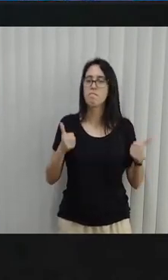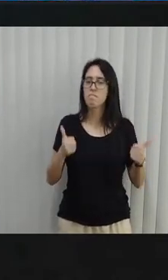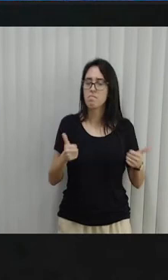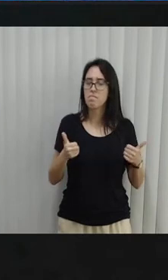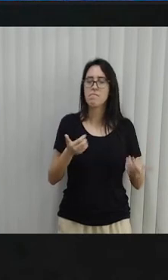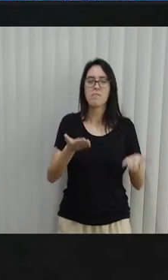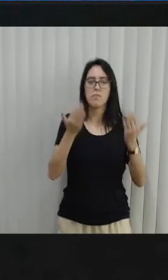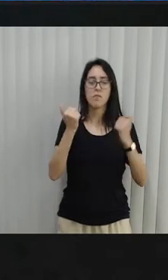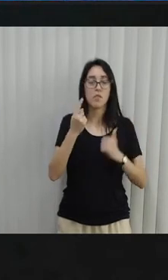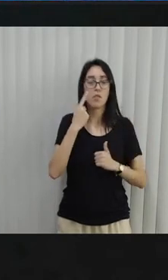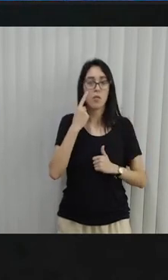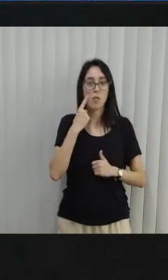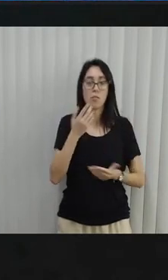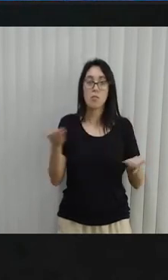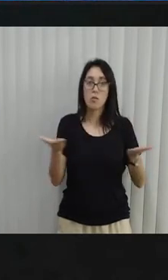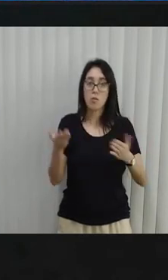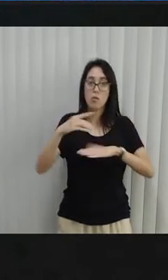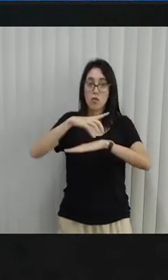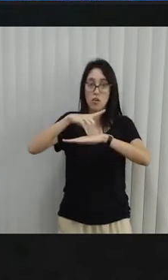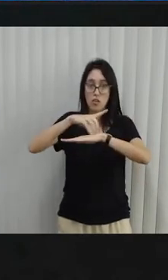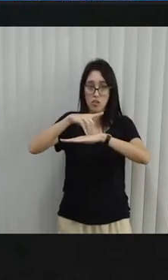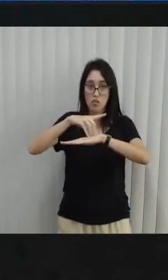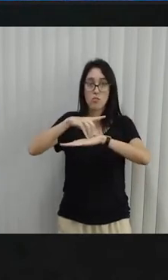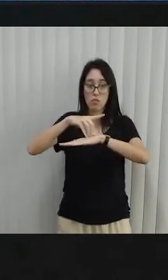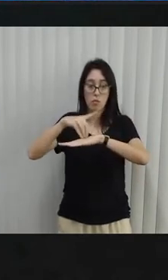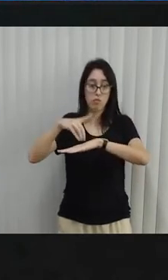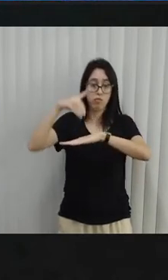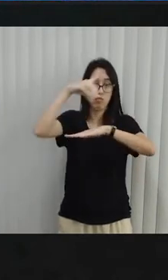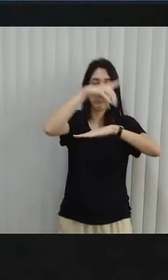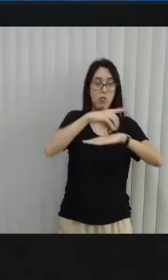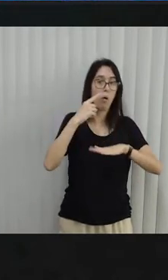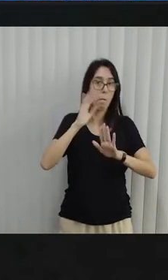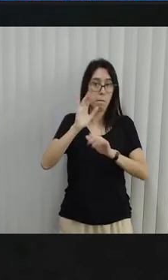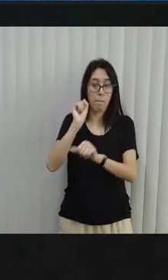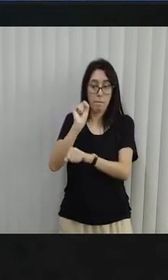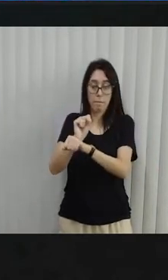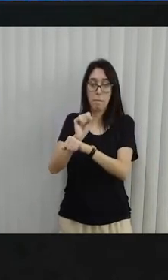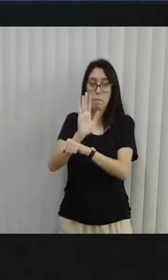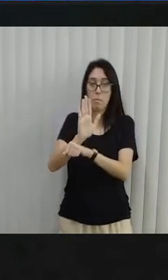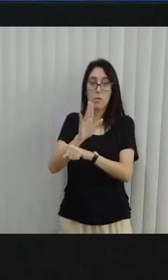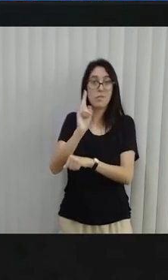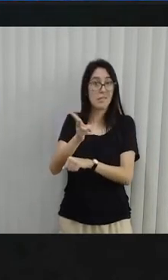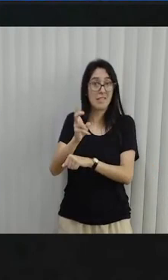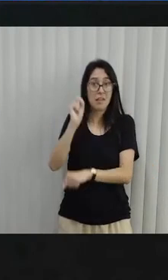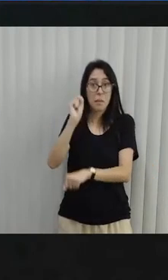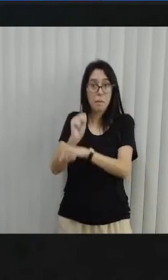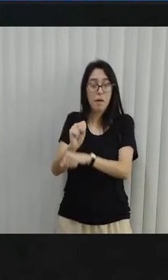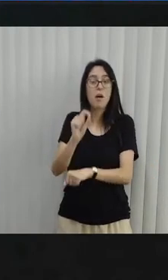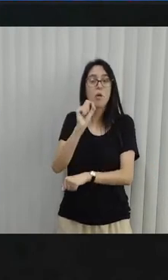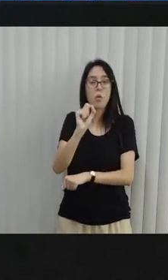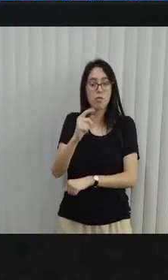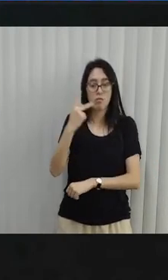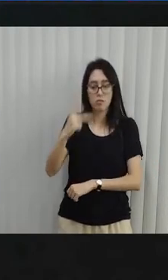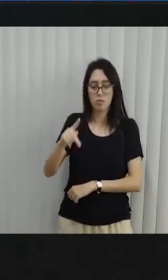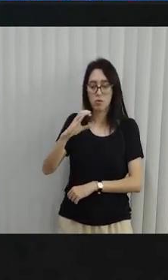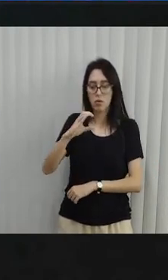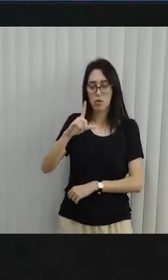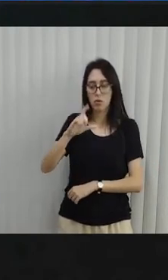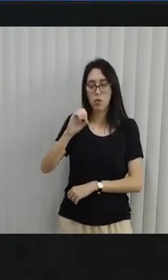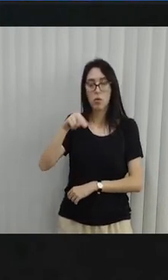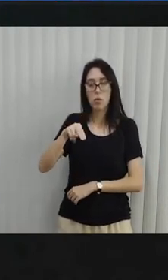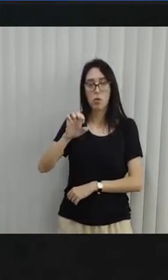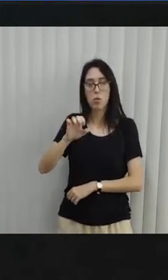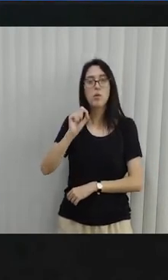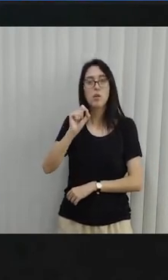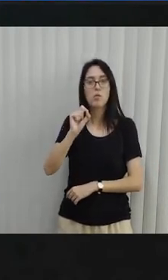galera. É o seguinte, ó. Então, vamos fazer o Dino pular. Vou parar aqui. Nosso jogo, beleza? Sempre que eu paro, o nosso clone do chão,